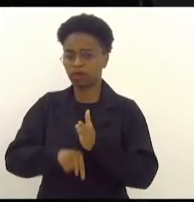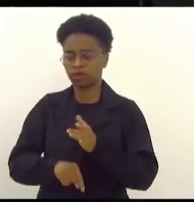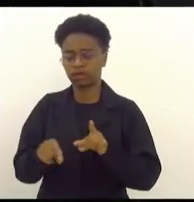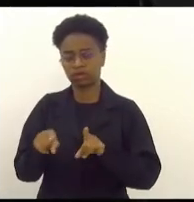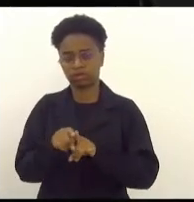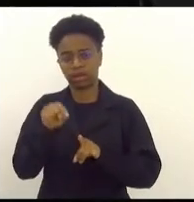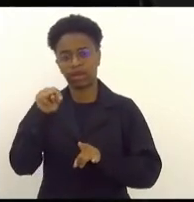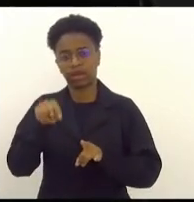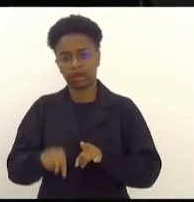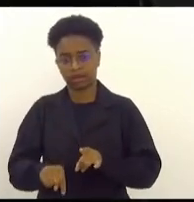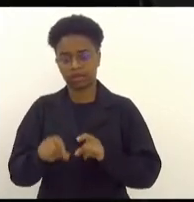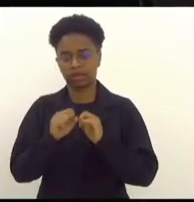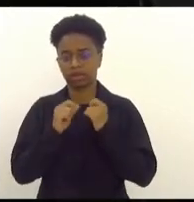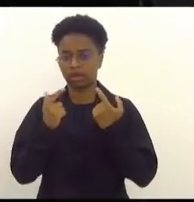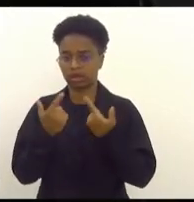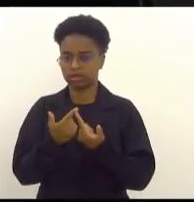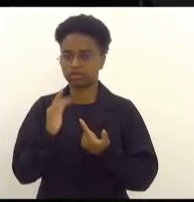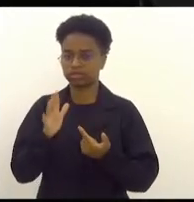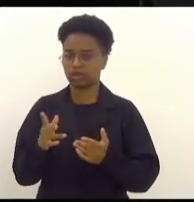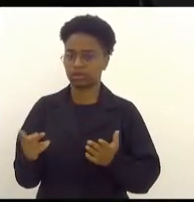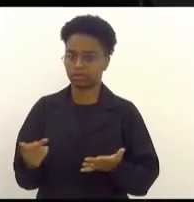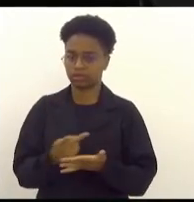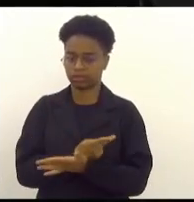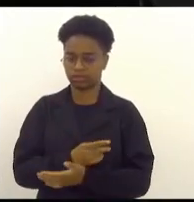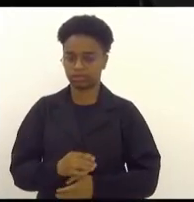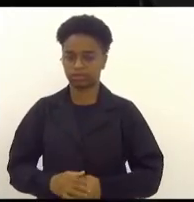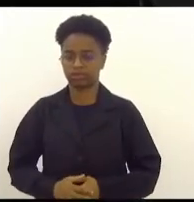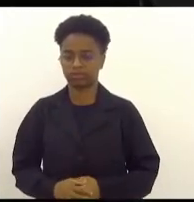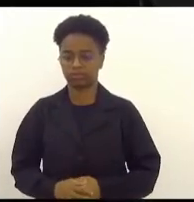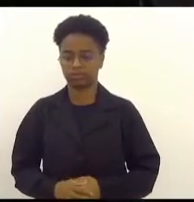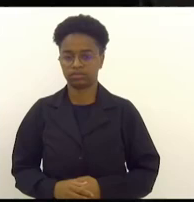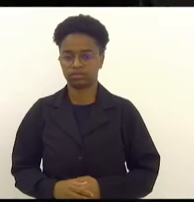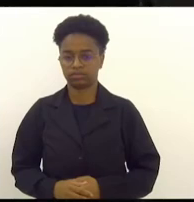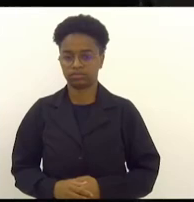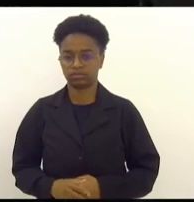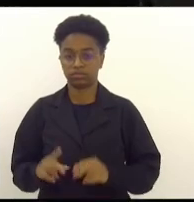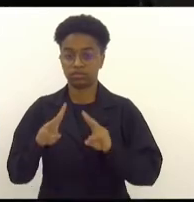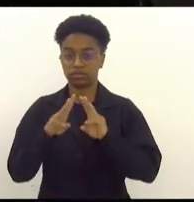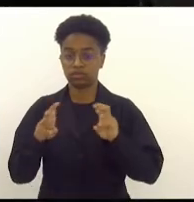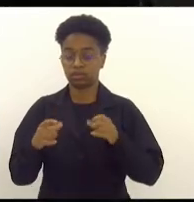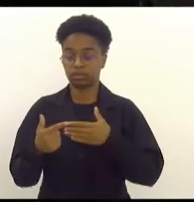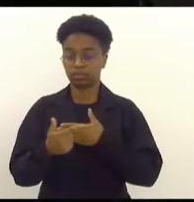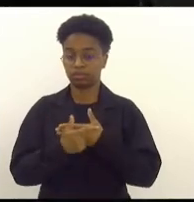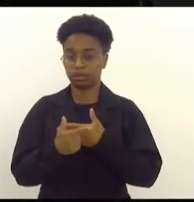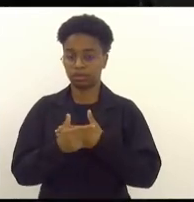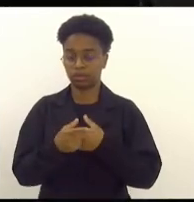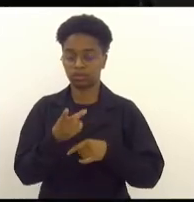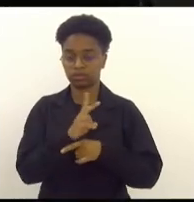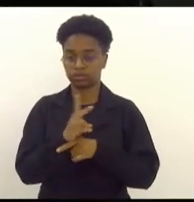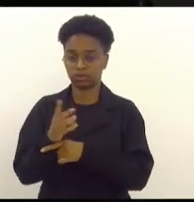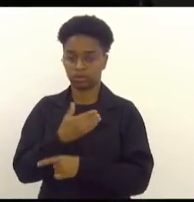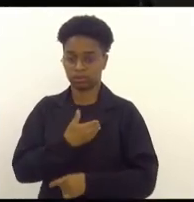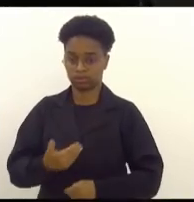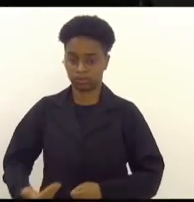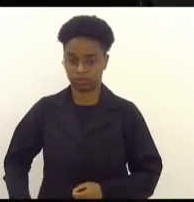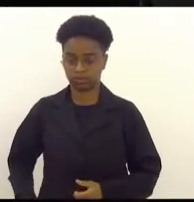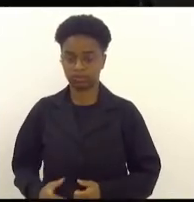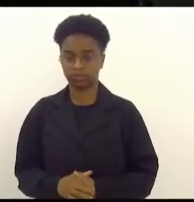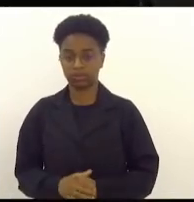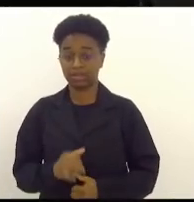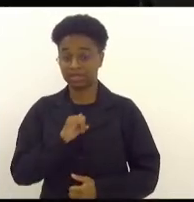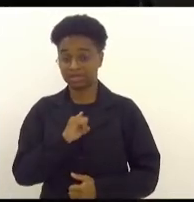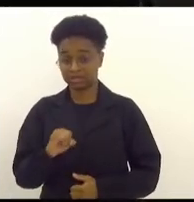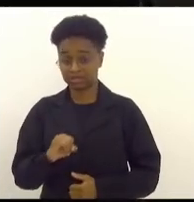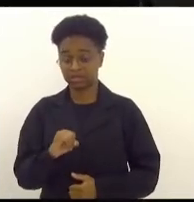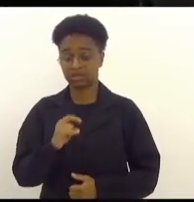nessa casa nós já fizemos em Alto Nível sobre qual é o papel da Segurança Pública se teremos uma